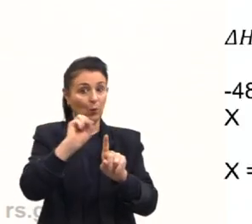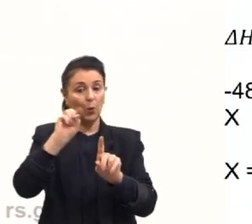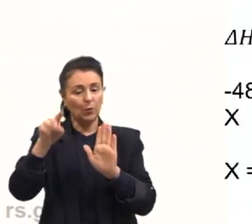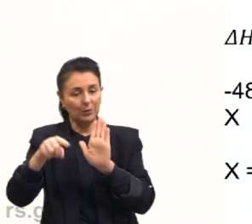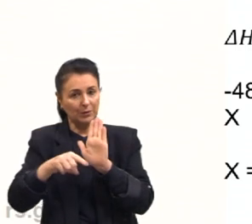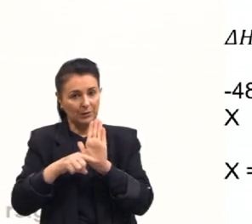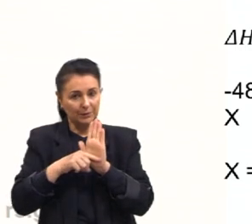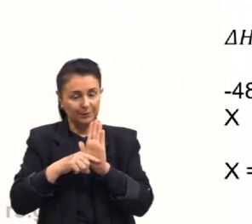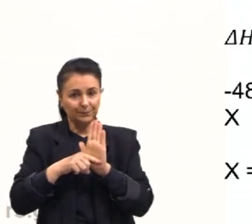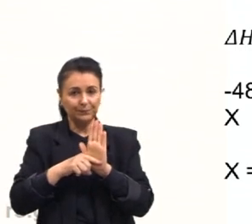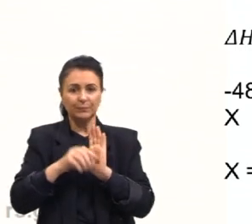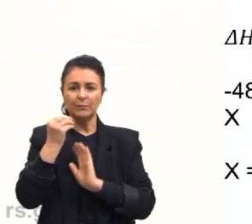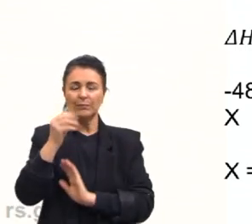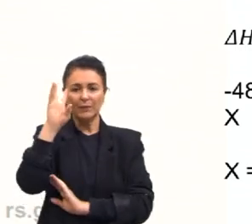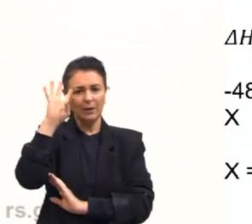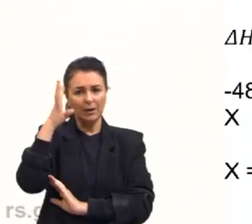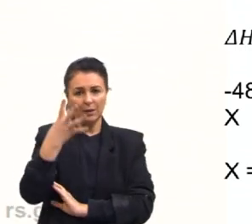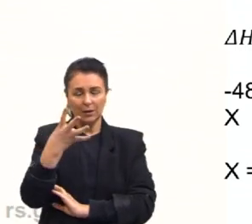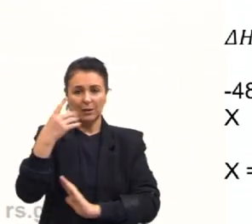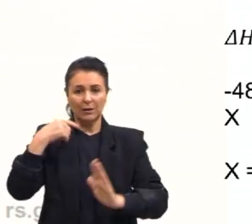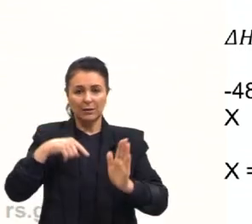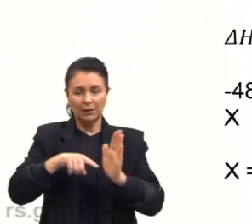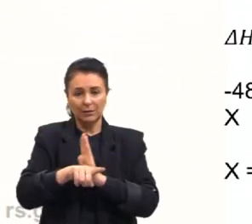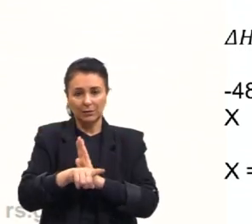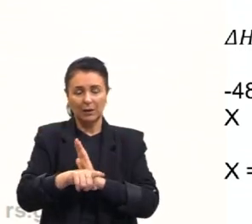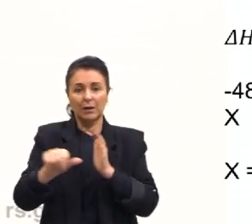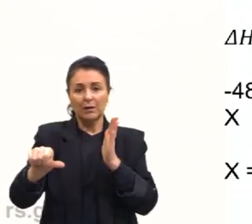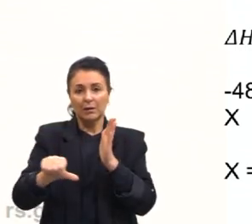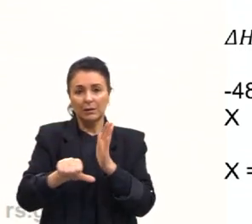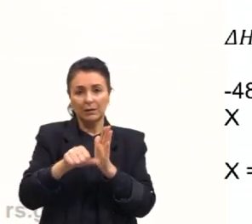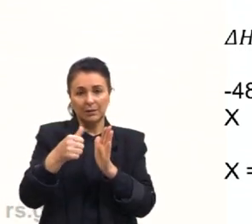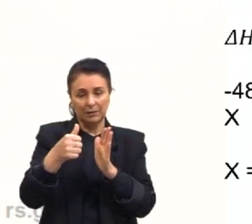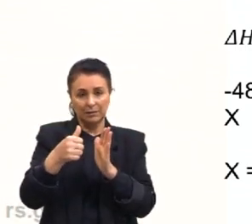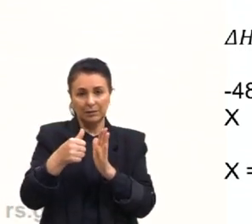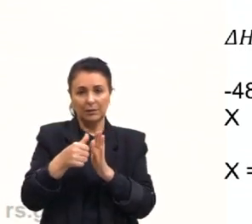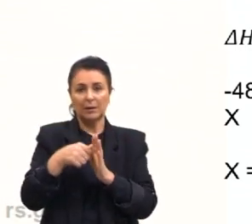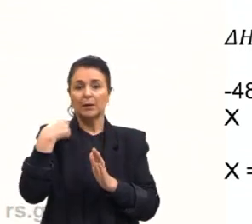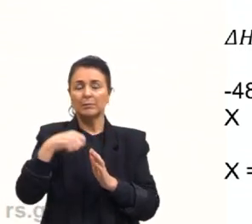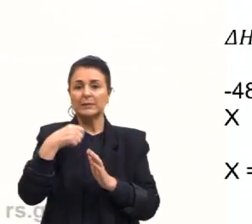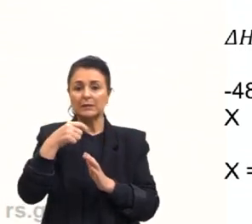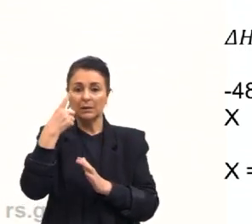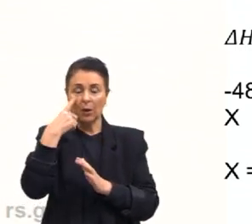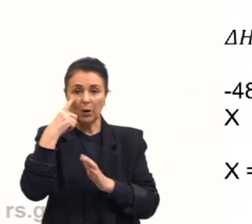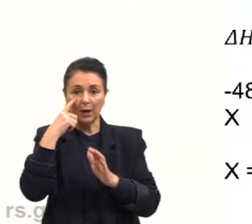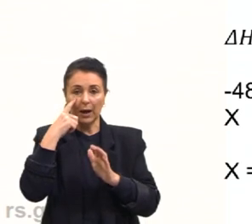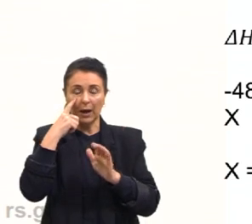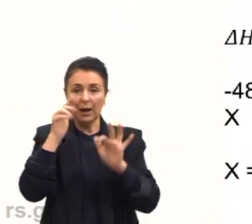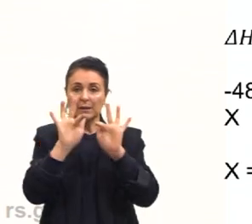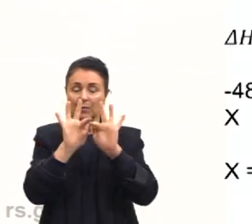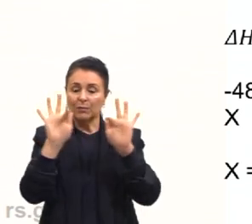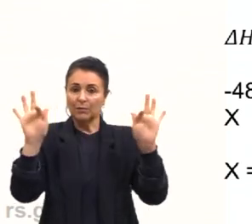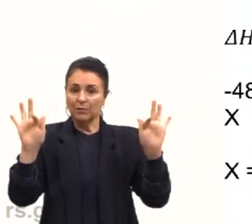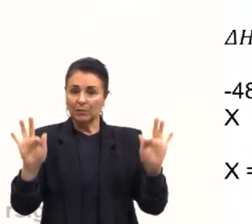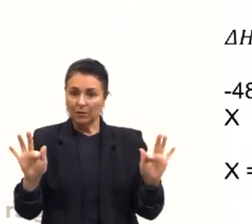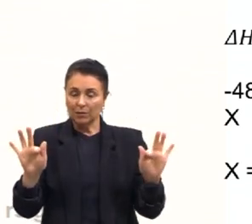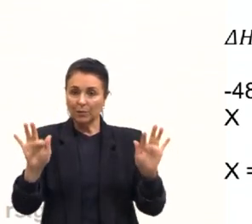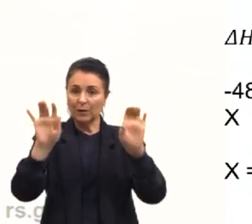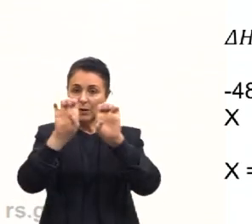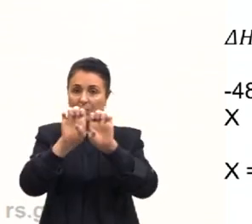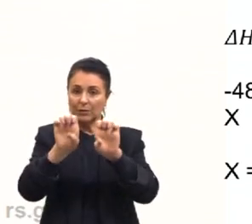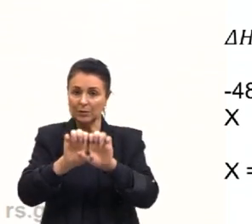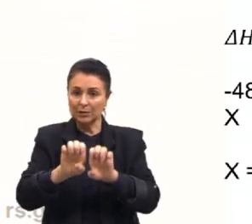como que a gente pode resolver essa questão primeiro tem que abrir sua forma estrutural das substâncias porque